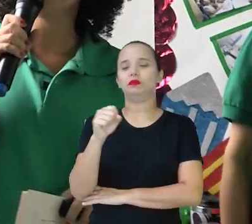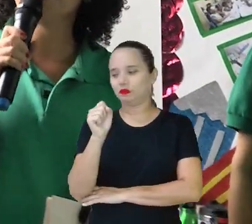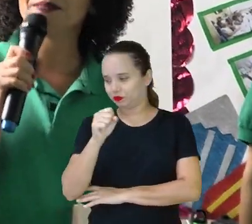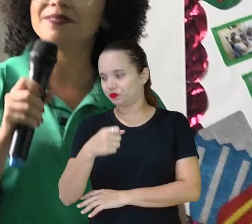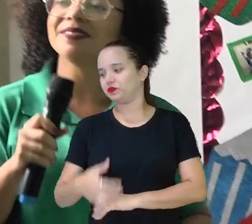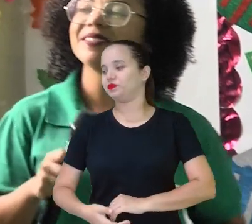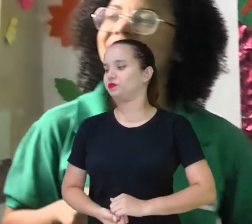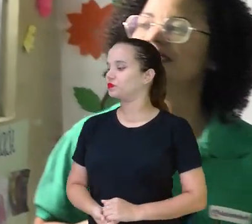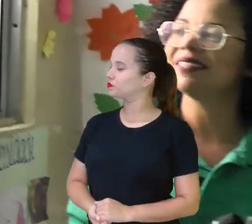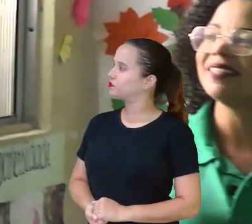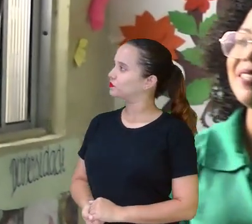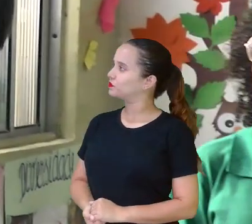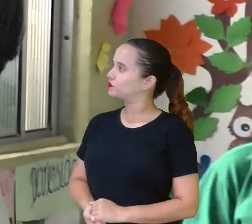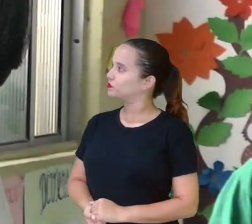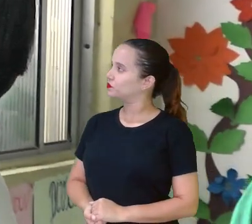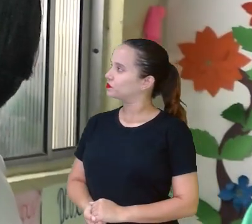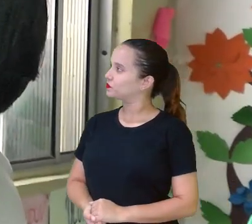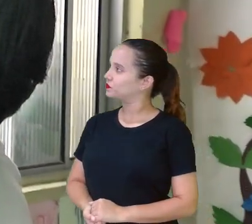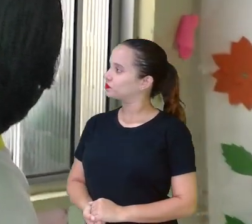né?